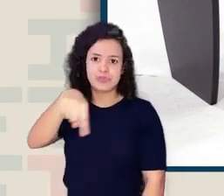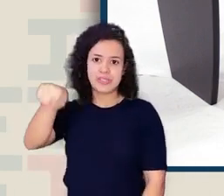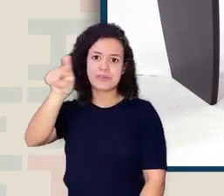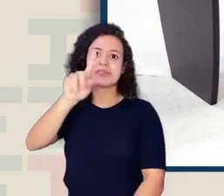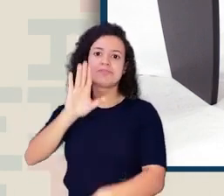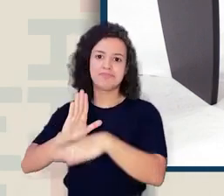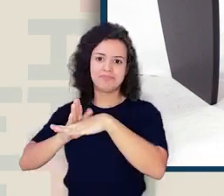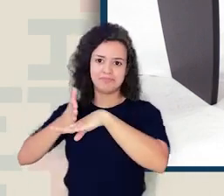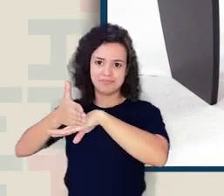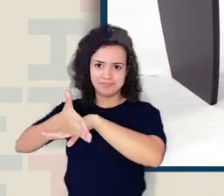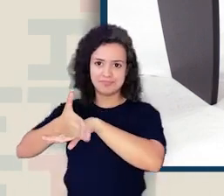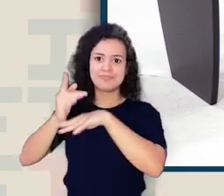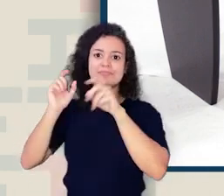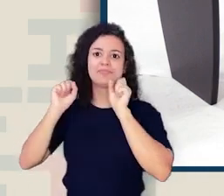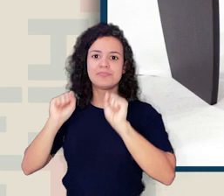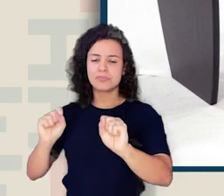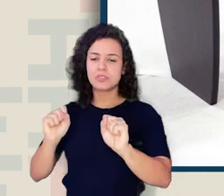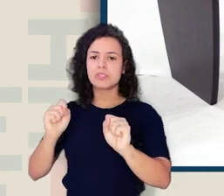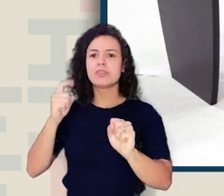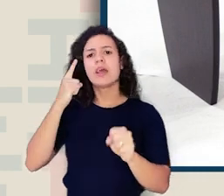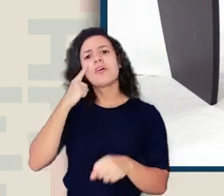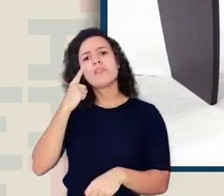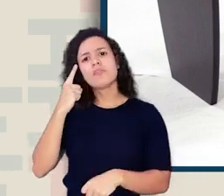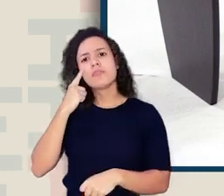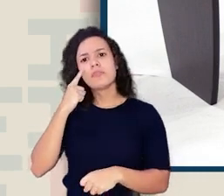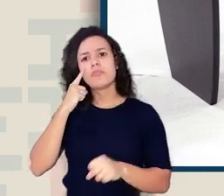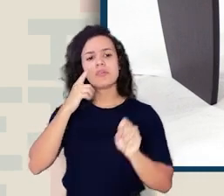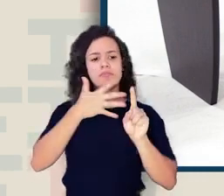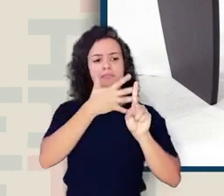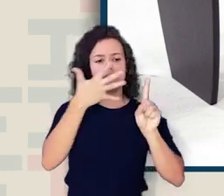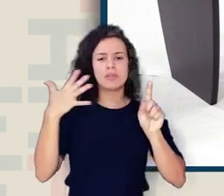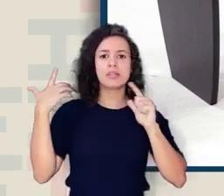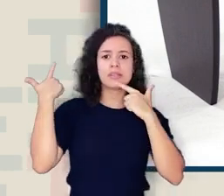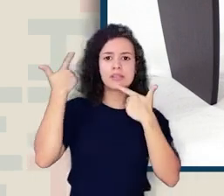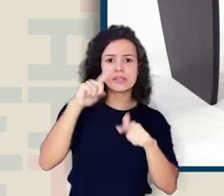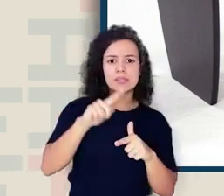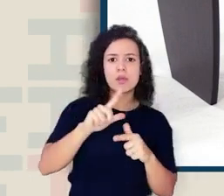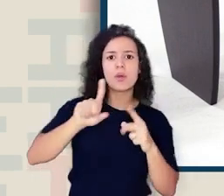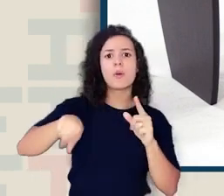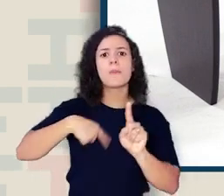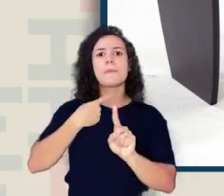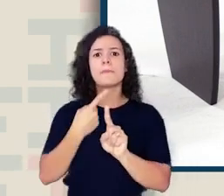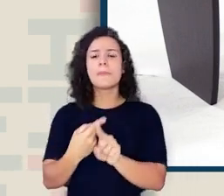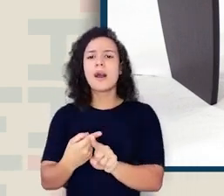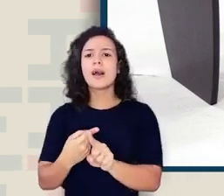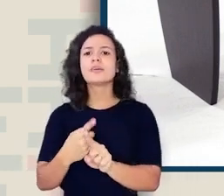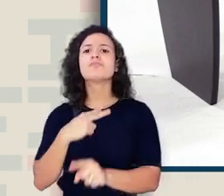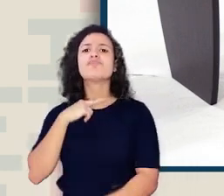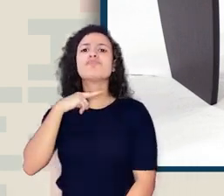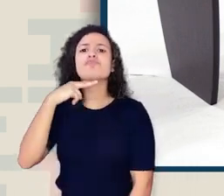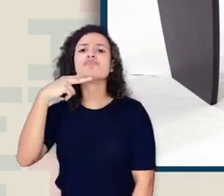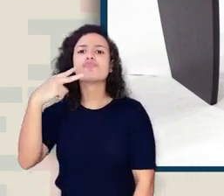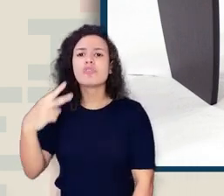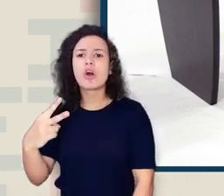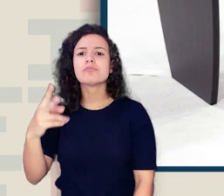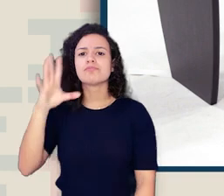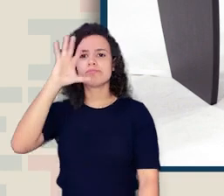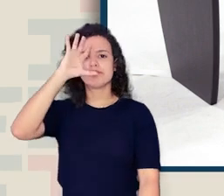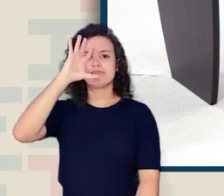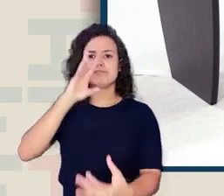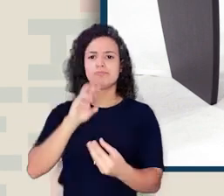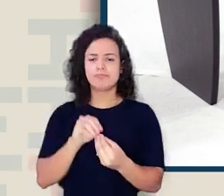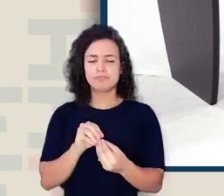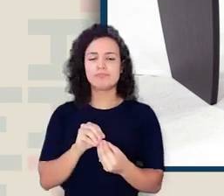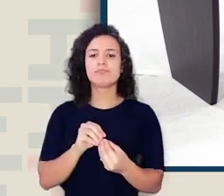no material que vocês vão ter acesso, e associando a partitura tradicional à oralidade, você consegue